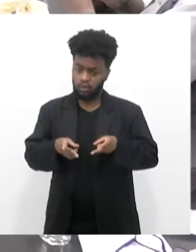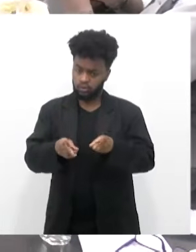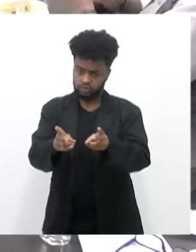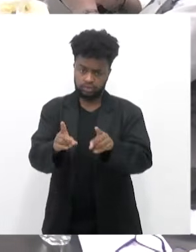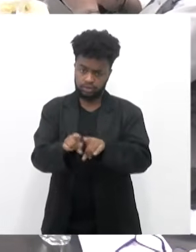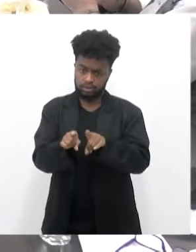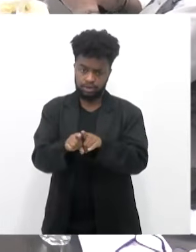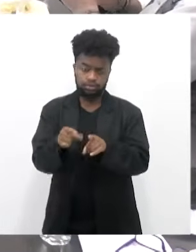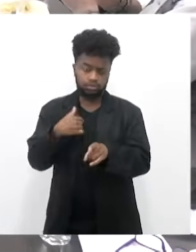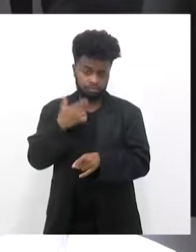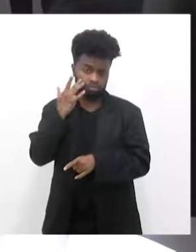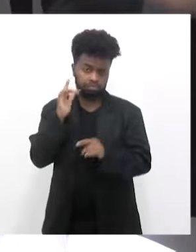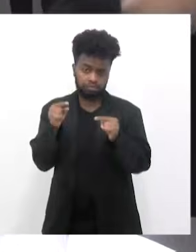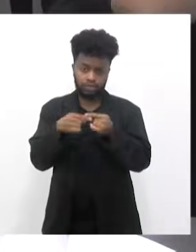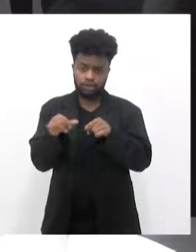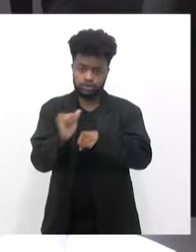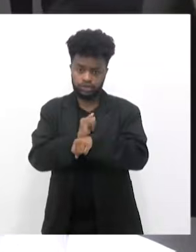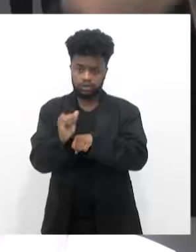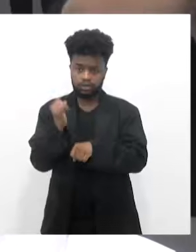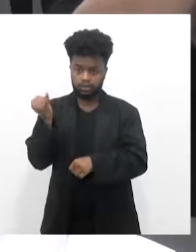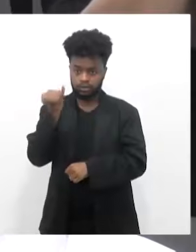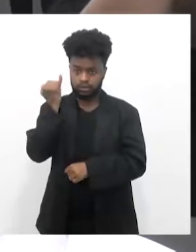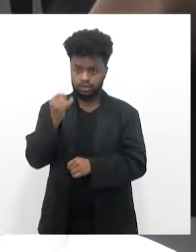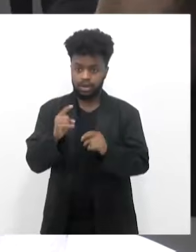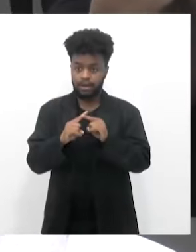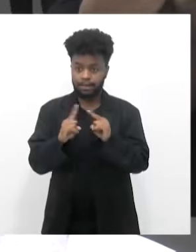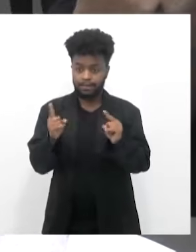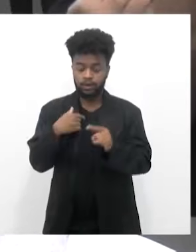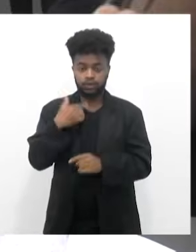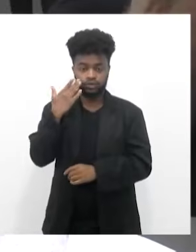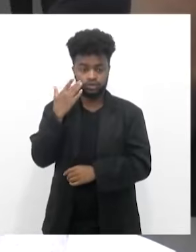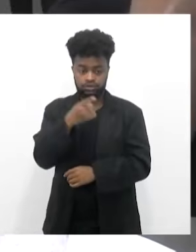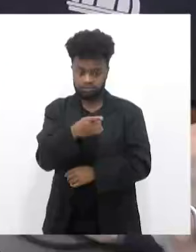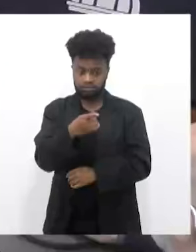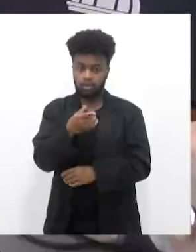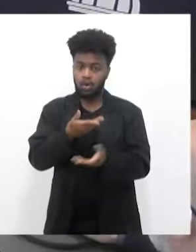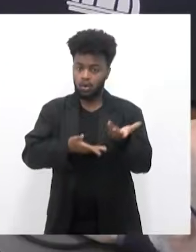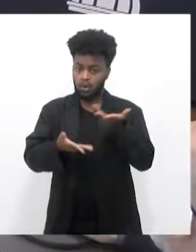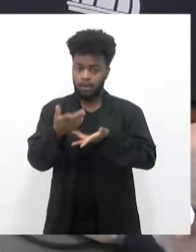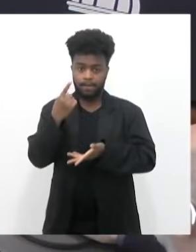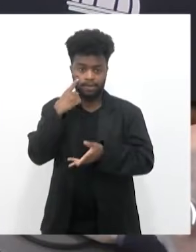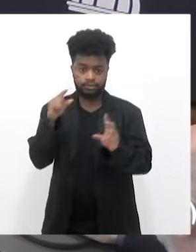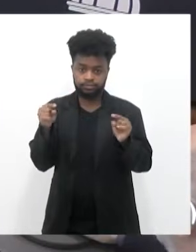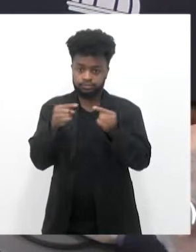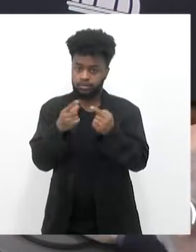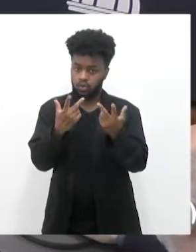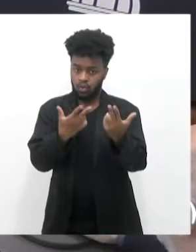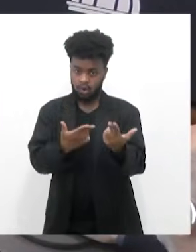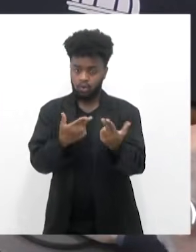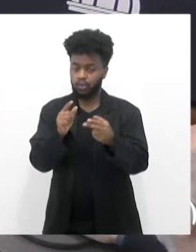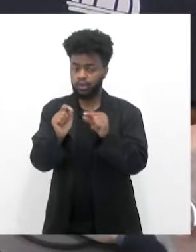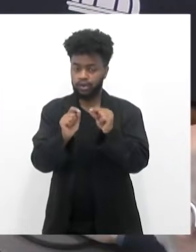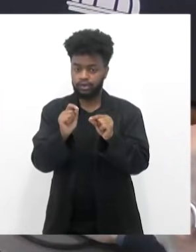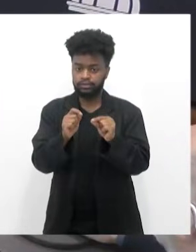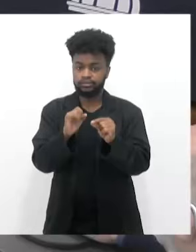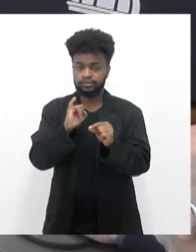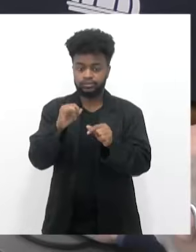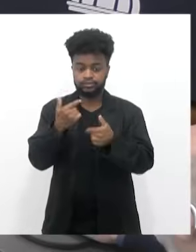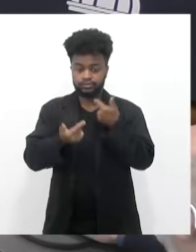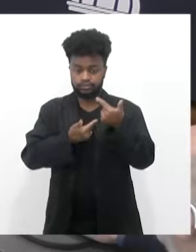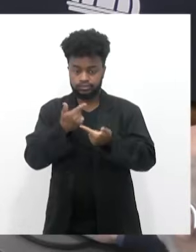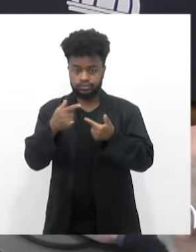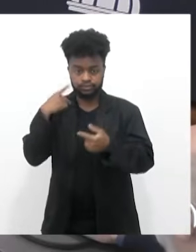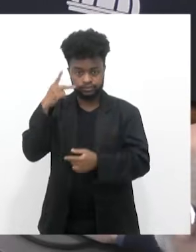ser uma ferramenta importante. Mas sei que Vossa Excelência compartilha do mesmo pensamento que eu, que a atividade parlamentar tem que